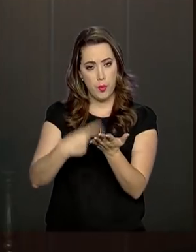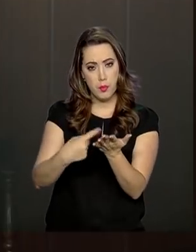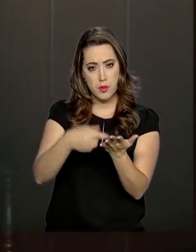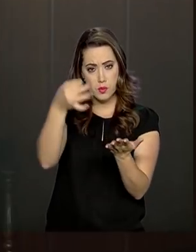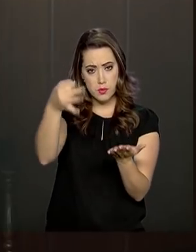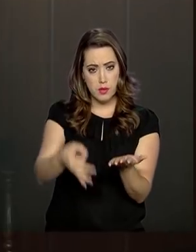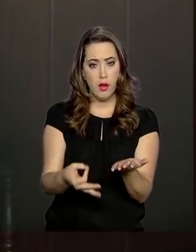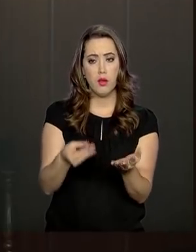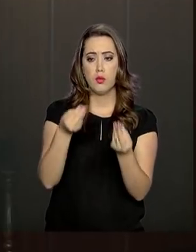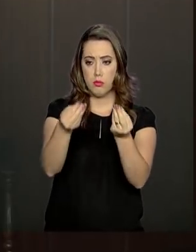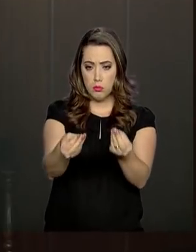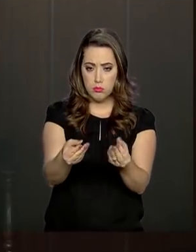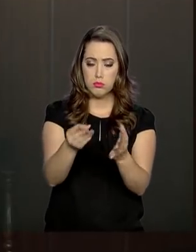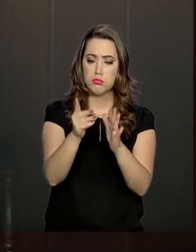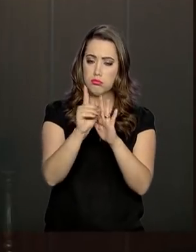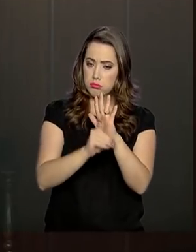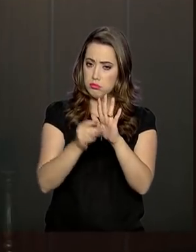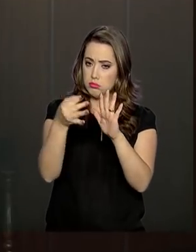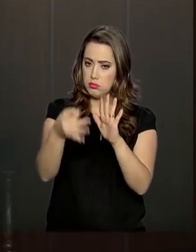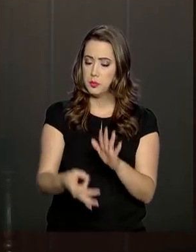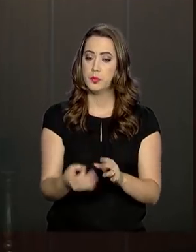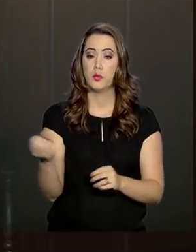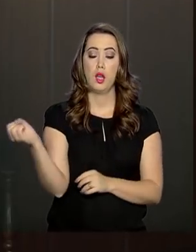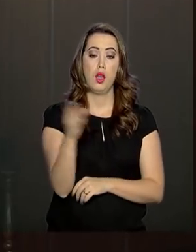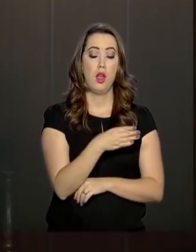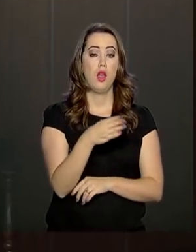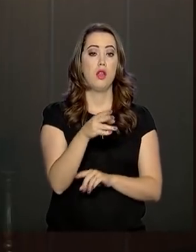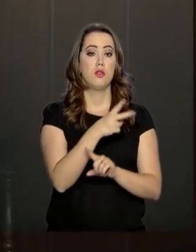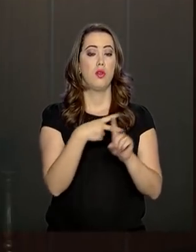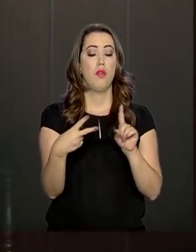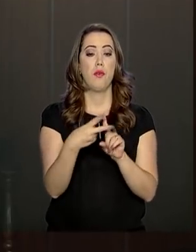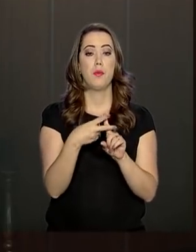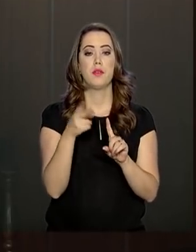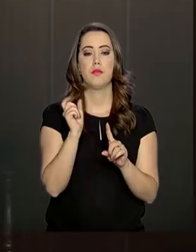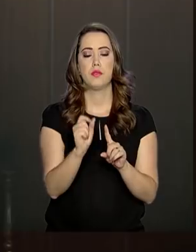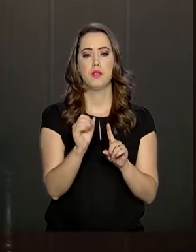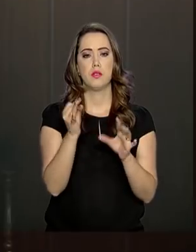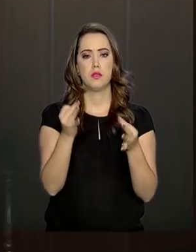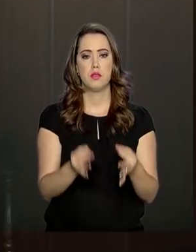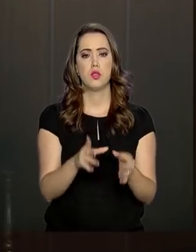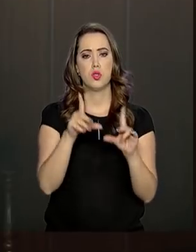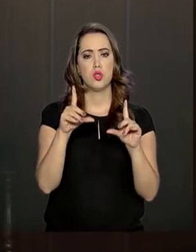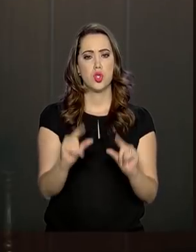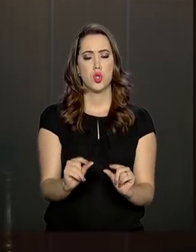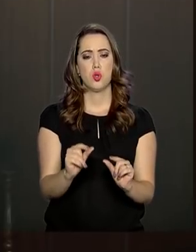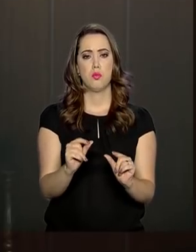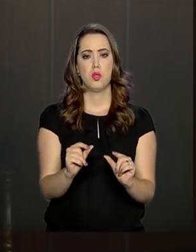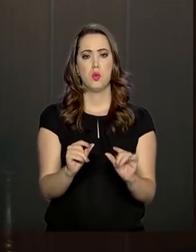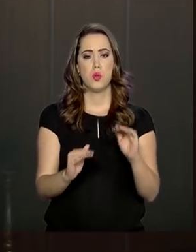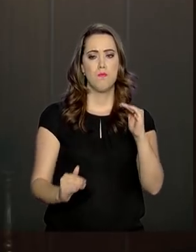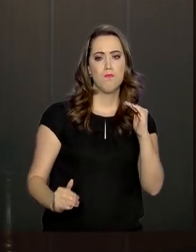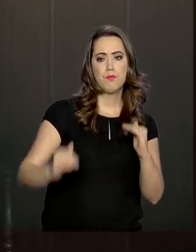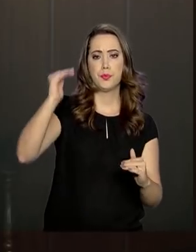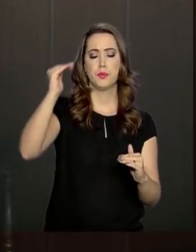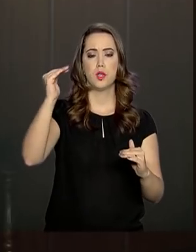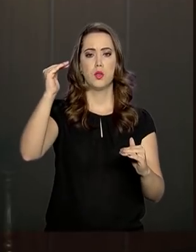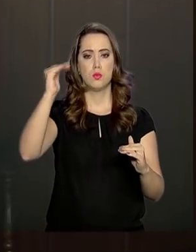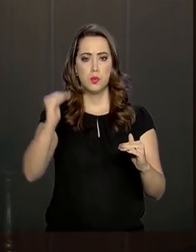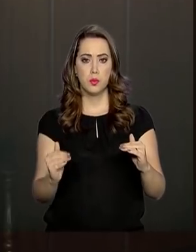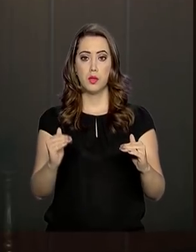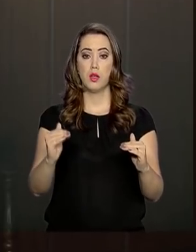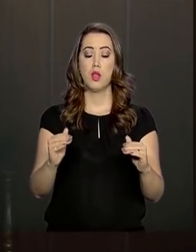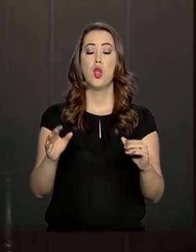antigos. Então, a nova Previdência, justamente, reduz privilégios, reduz